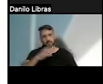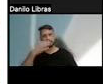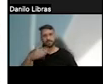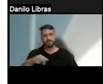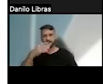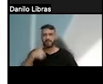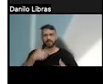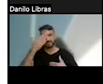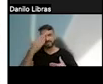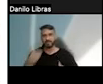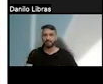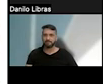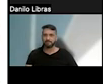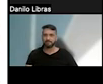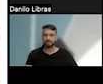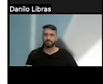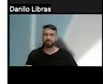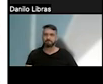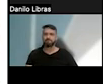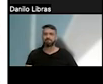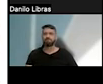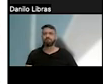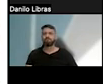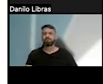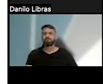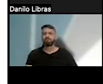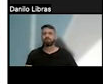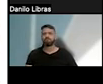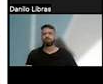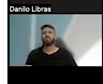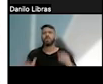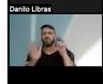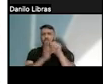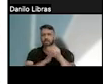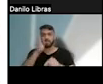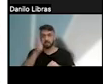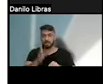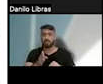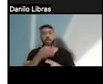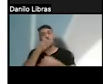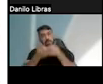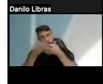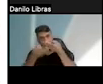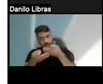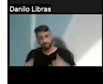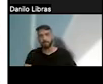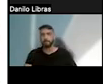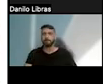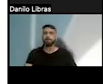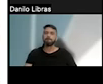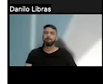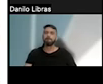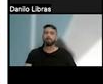agradeço. Queria fazer, na verdade, uma pergunta barra comentário, que